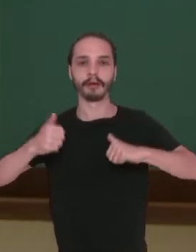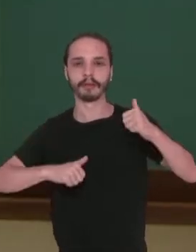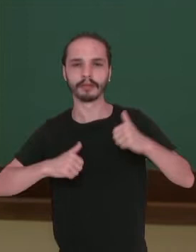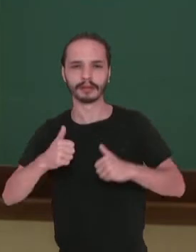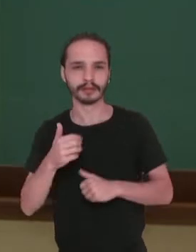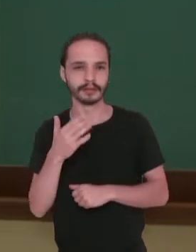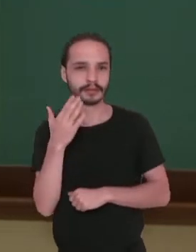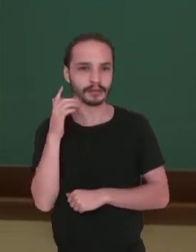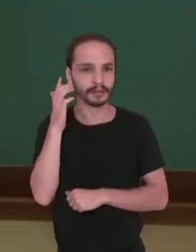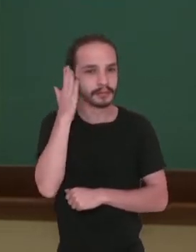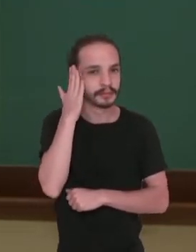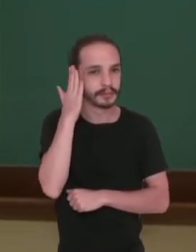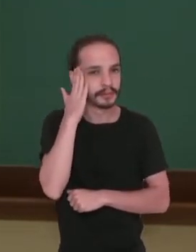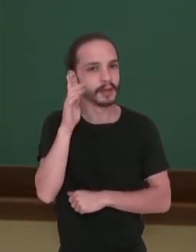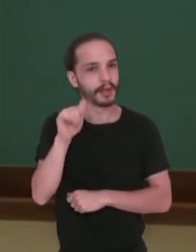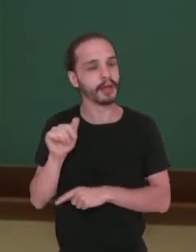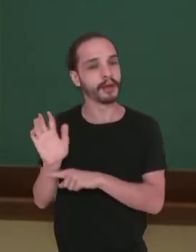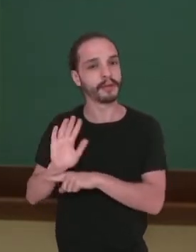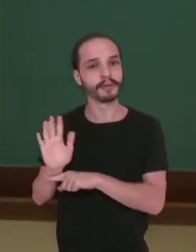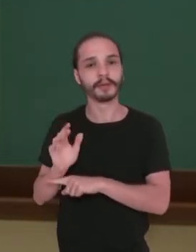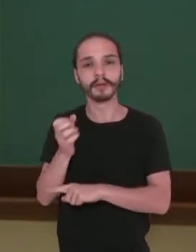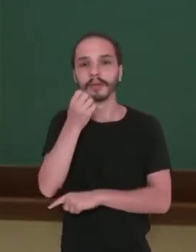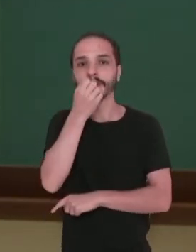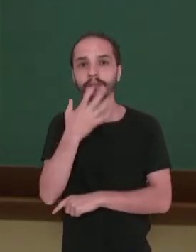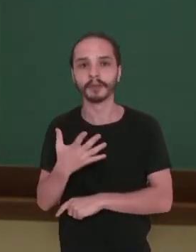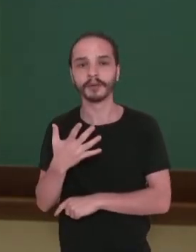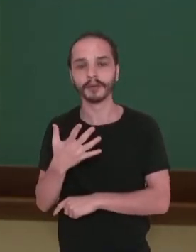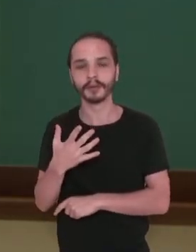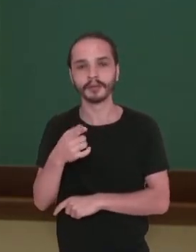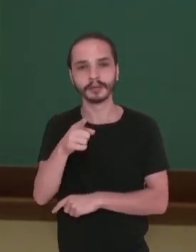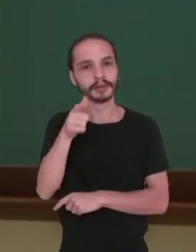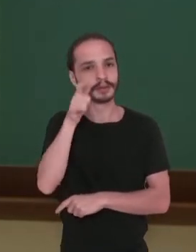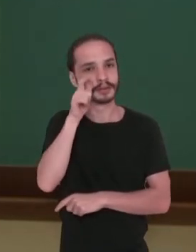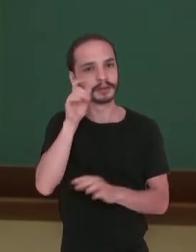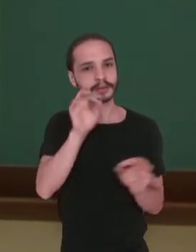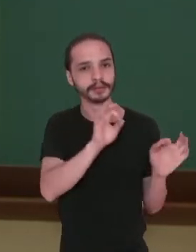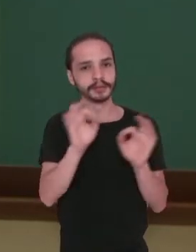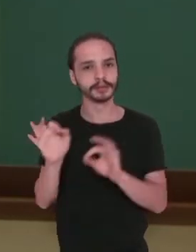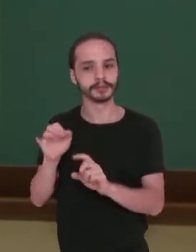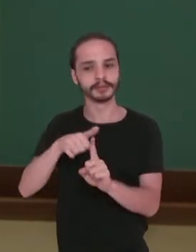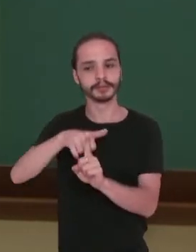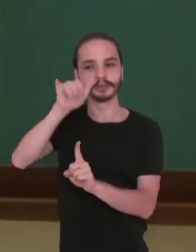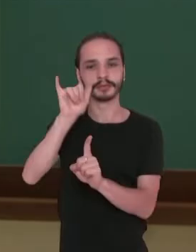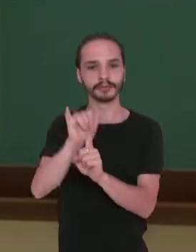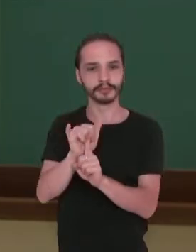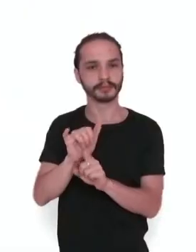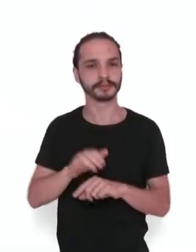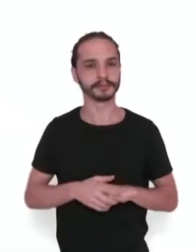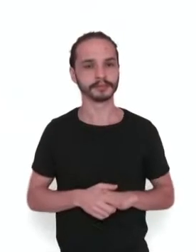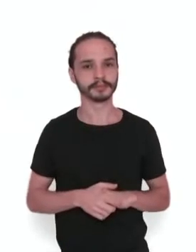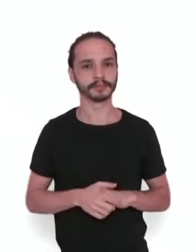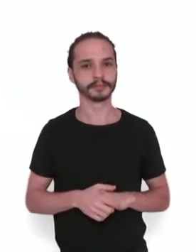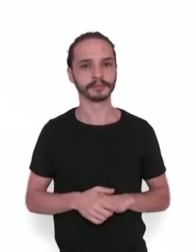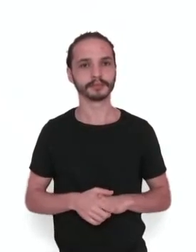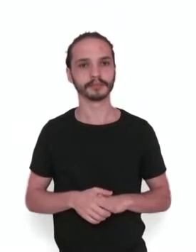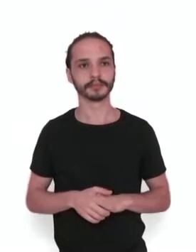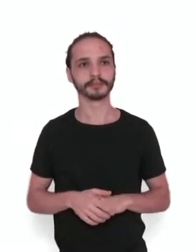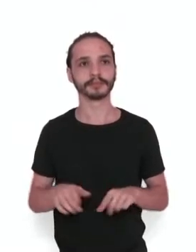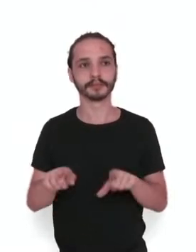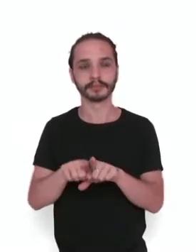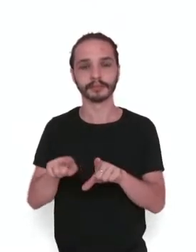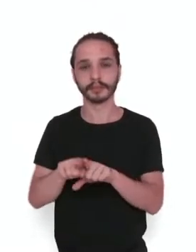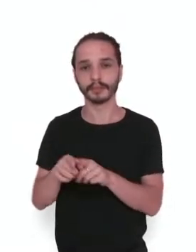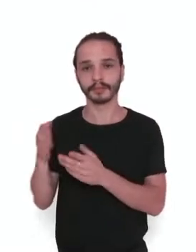uma película boa para você assistir, um bom filme para você refletir sobre o tema bullying. Também a face oculta,